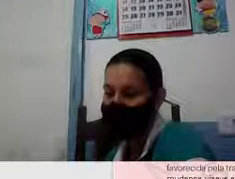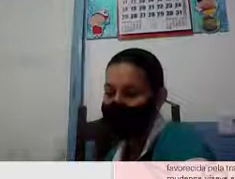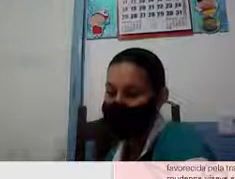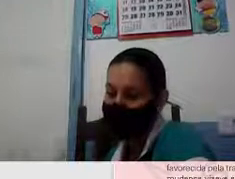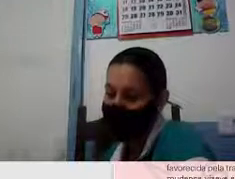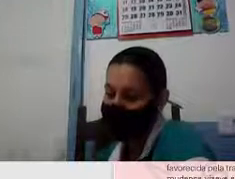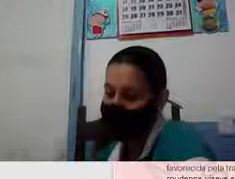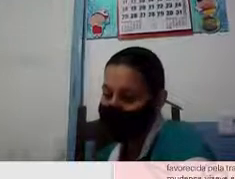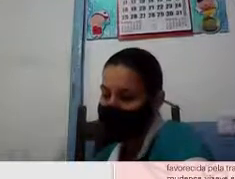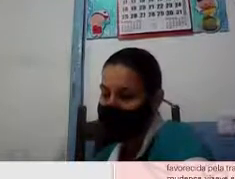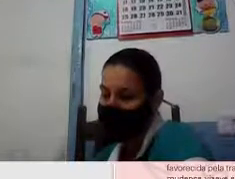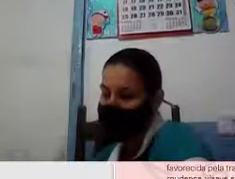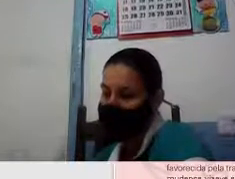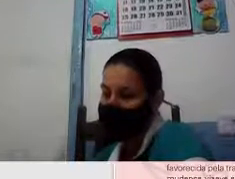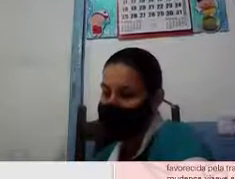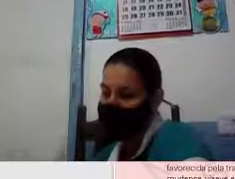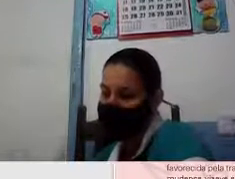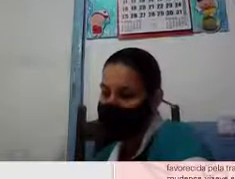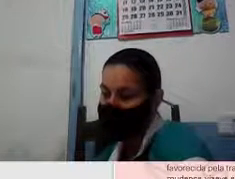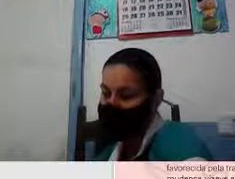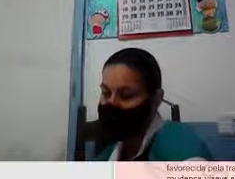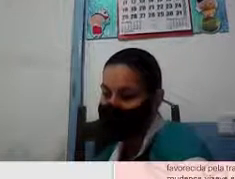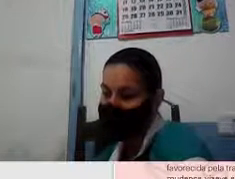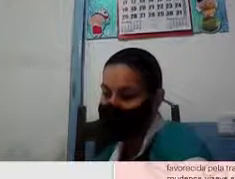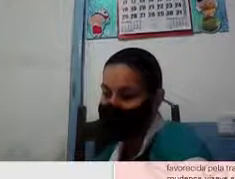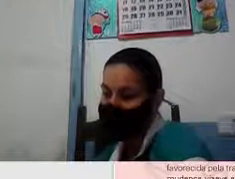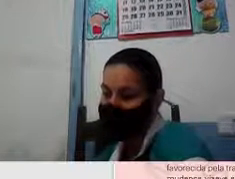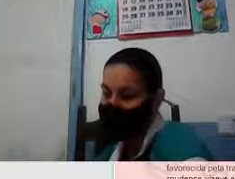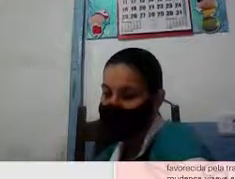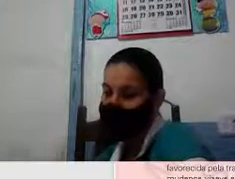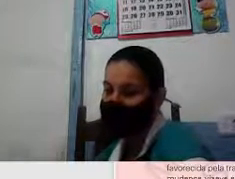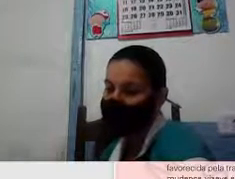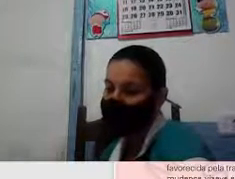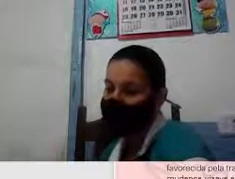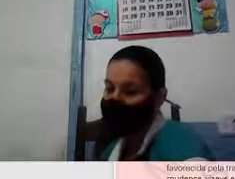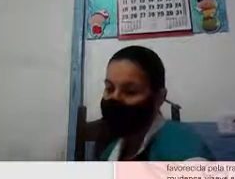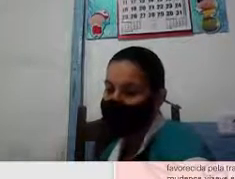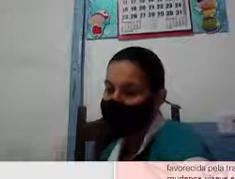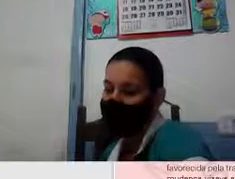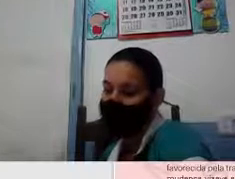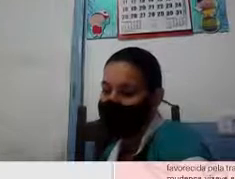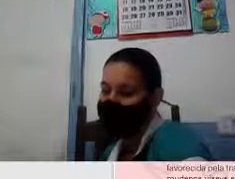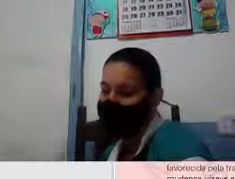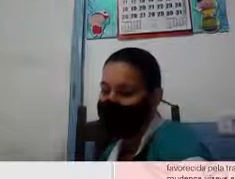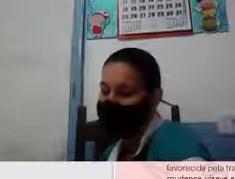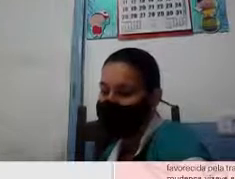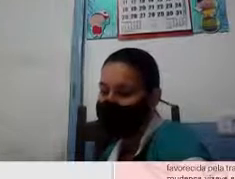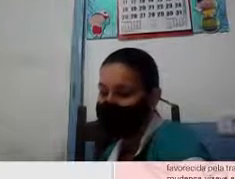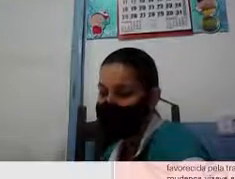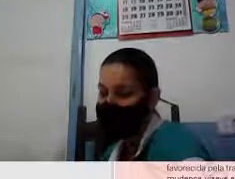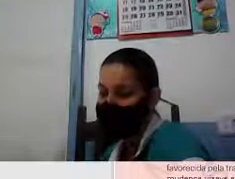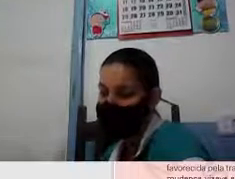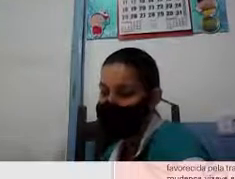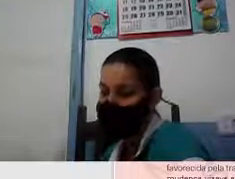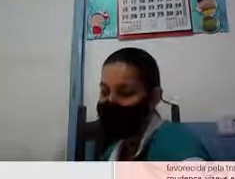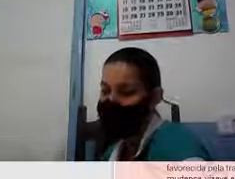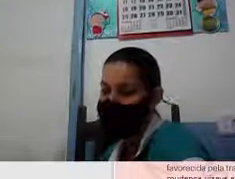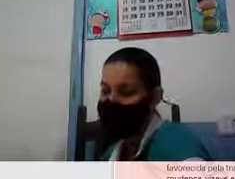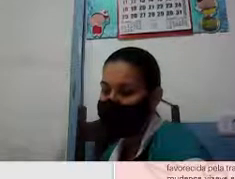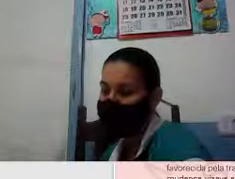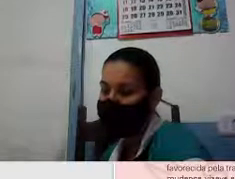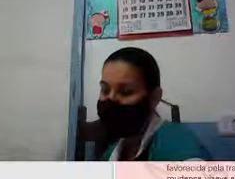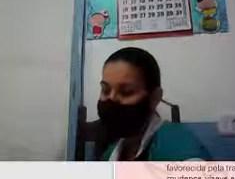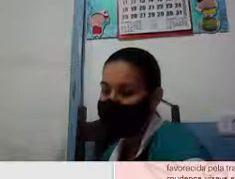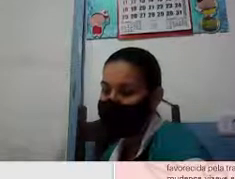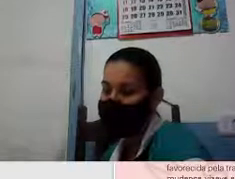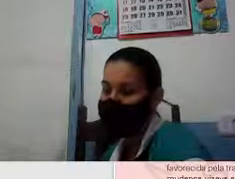Brasil, tá? Deixa eu ver o que mais é interessante falar. Então, as manifestações diferentes aí nas